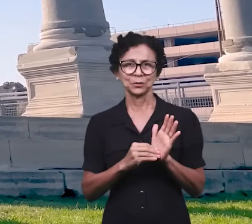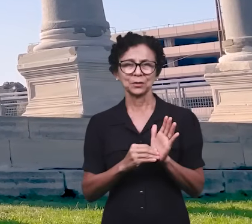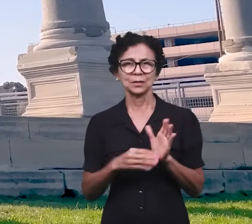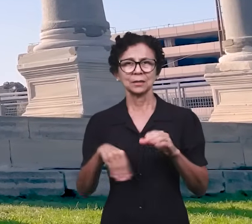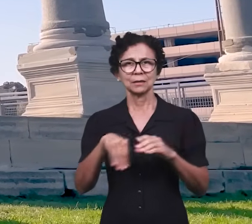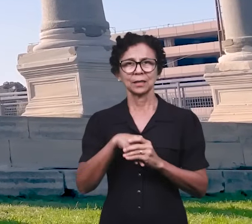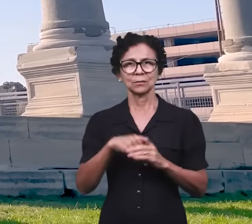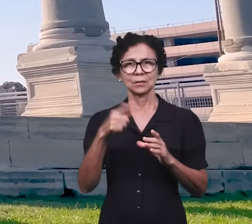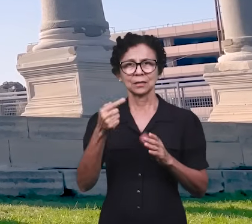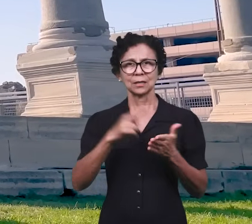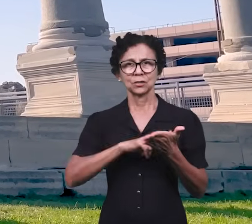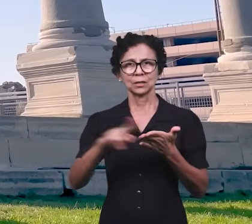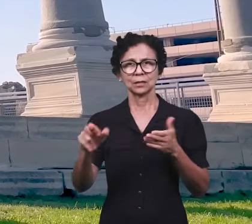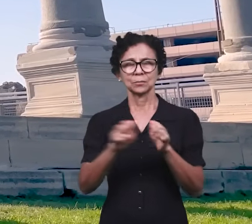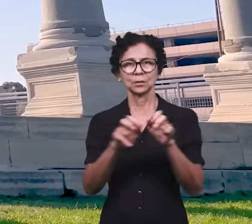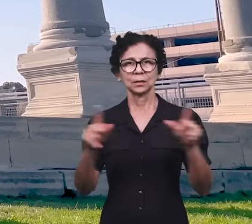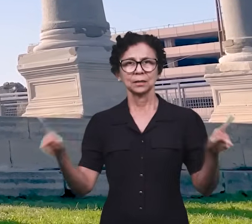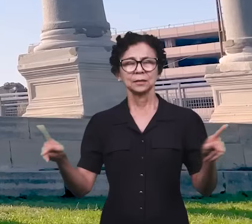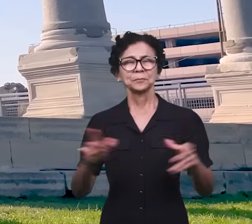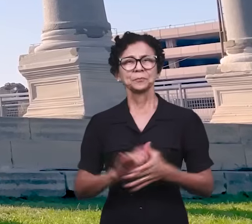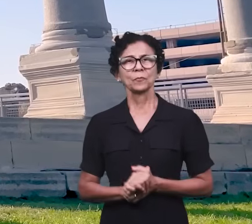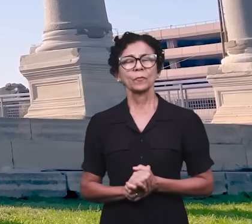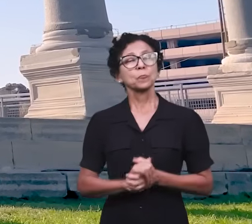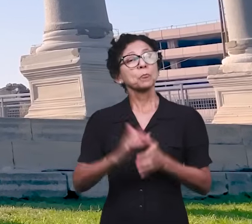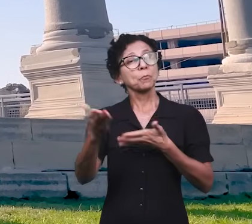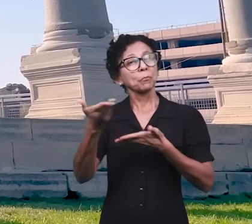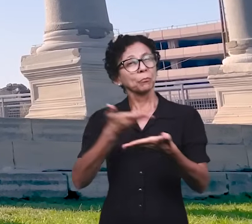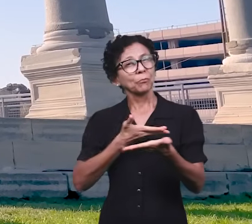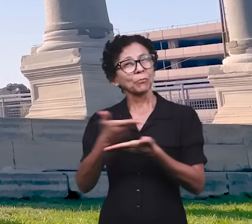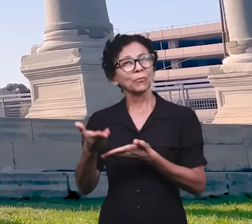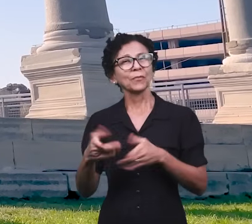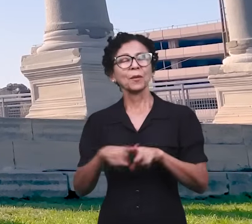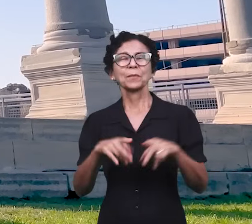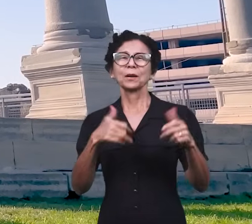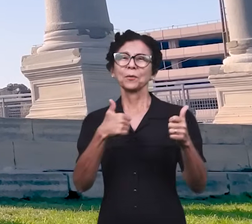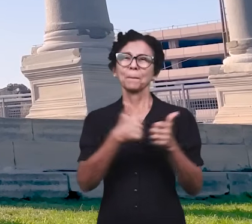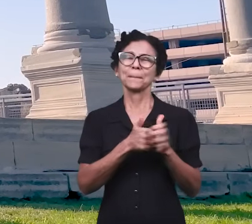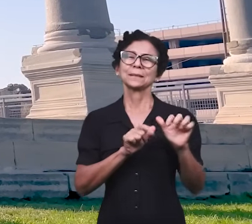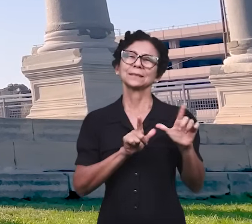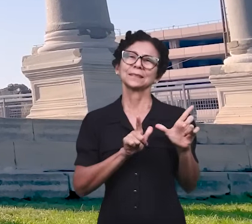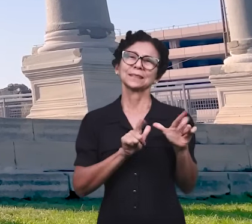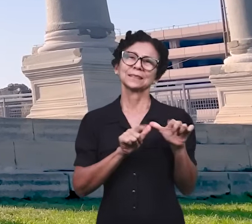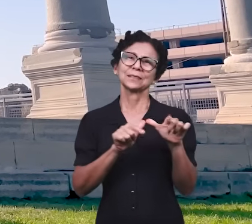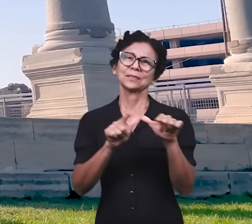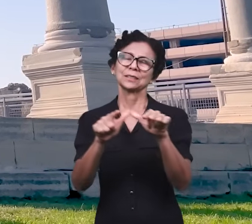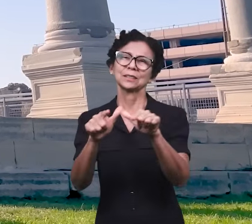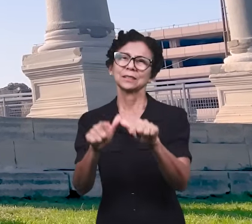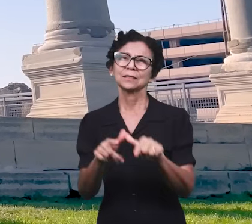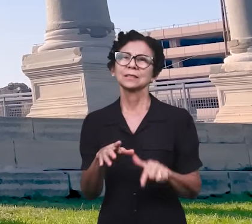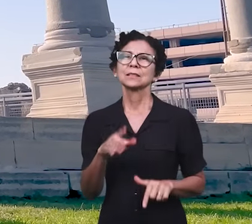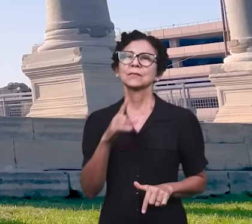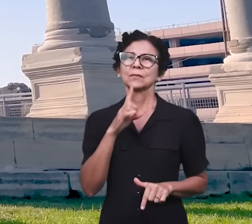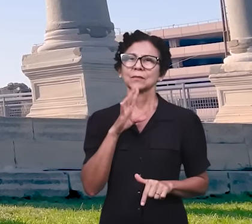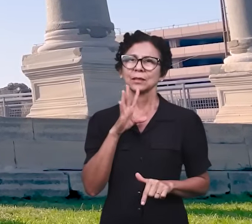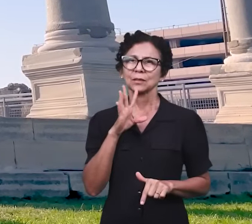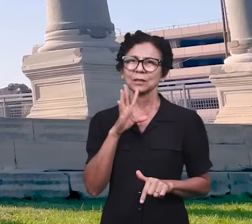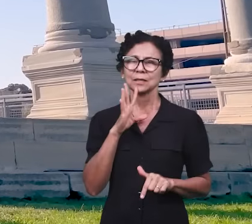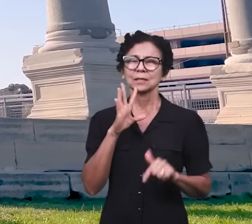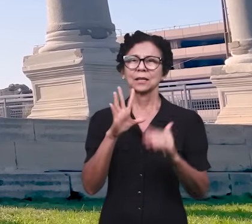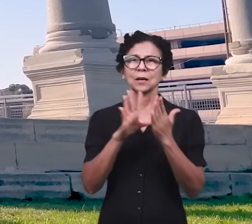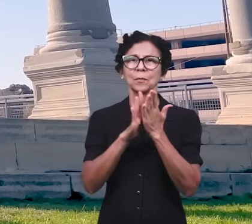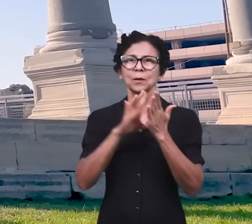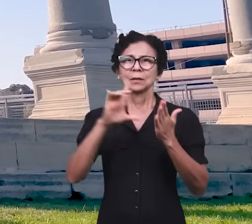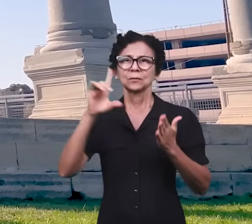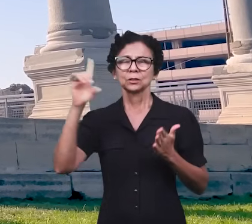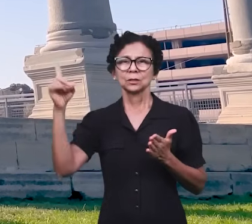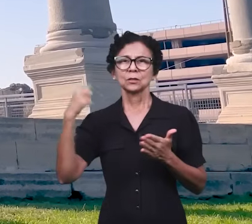com seus amigos e familiares para que eles também acompanhem conosco esta viagem rumo ao conhecimento da Palavra de Deus e aos